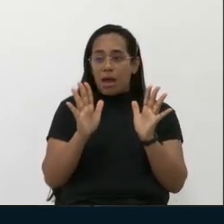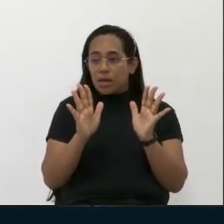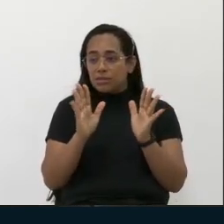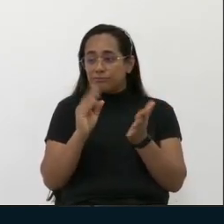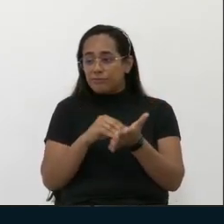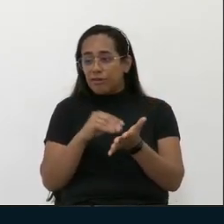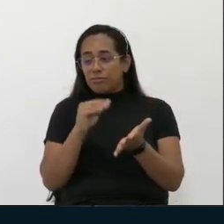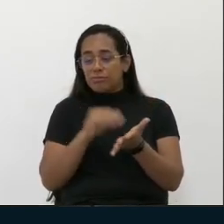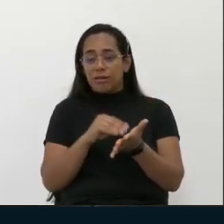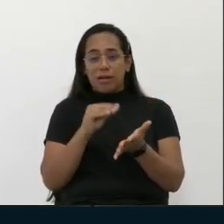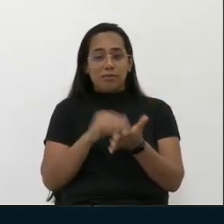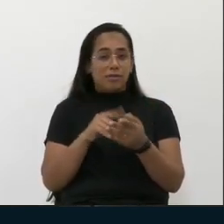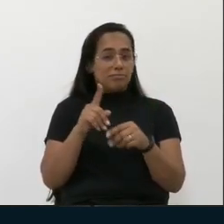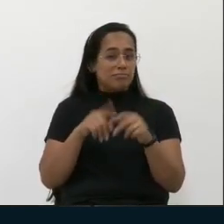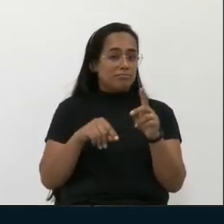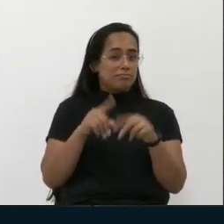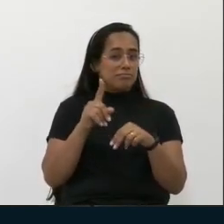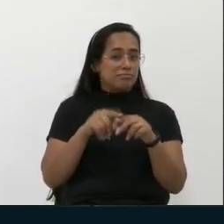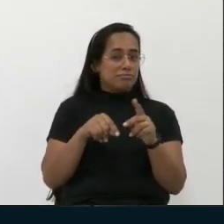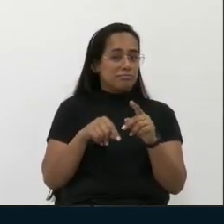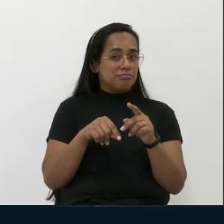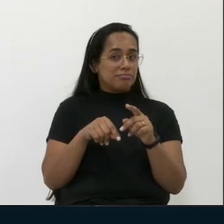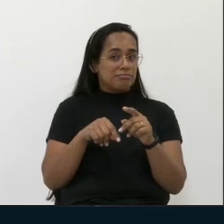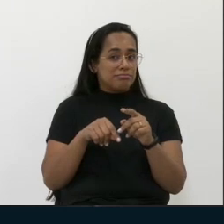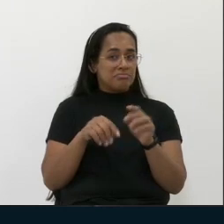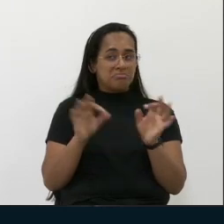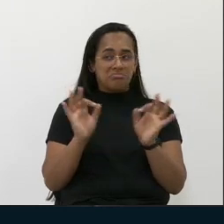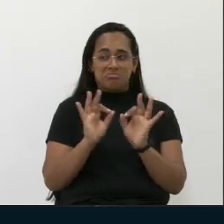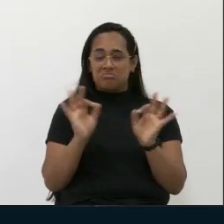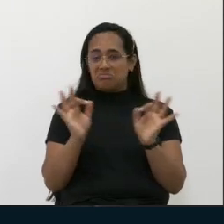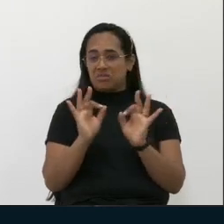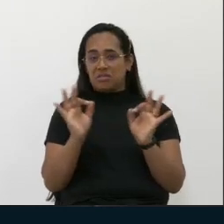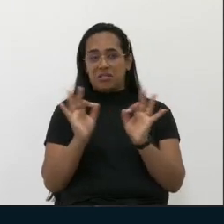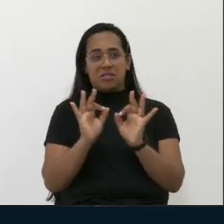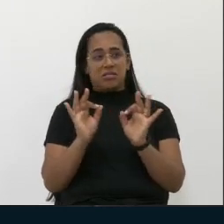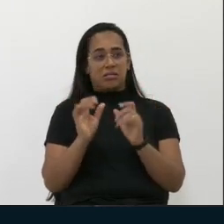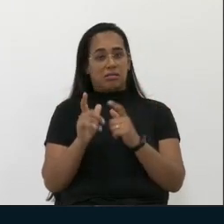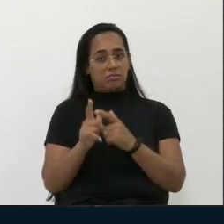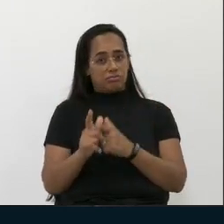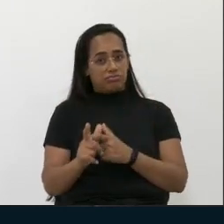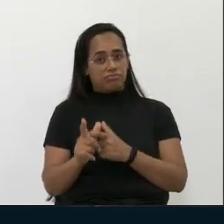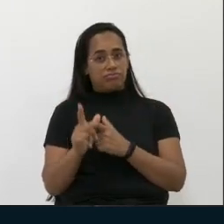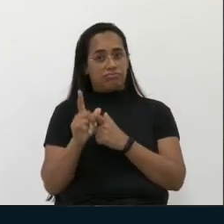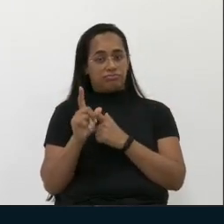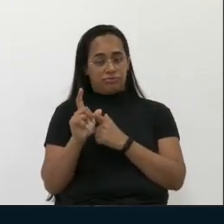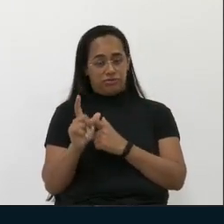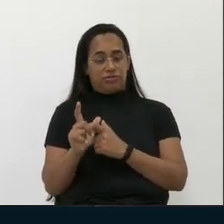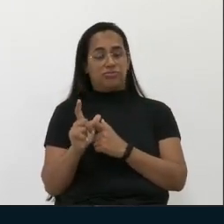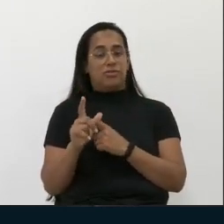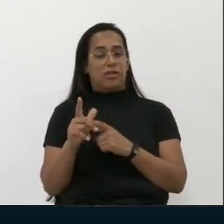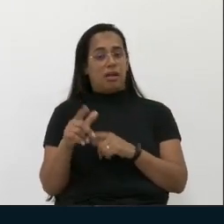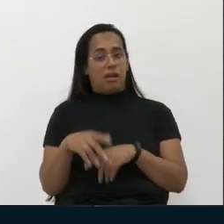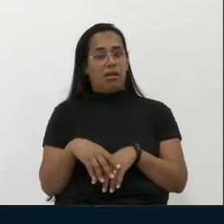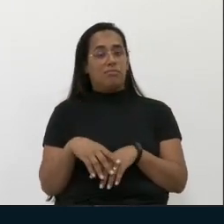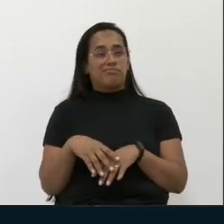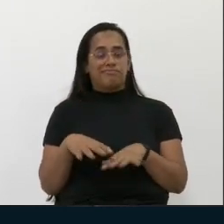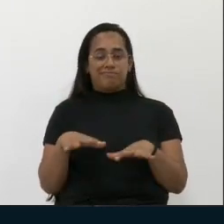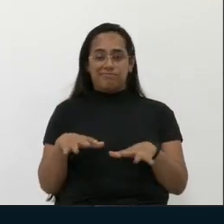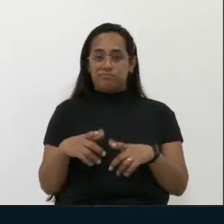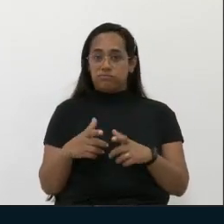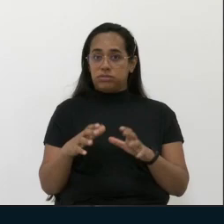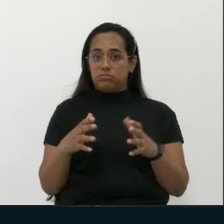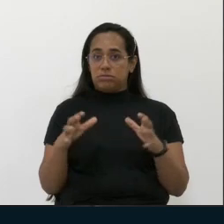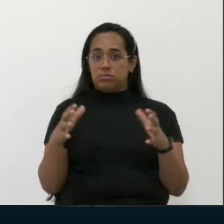dívida aumentando. Veio o projeto para a Câmara, vereador Juvan. Nós votamos